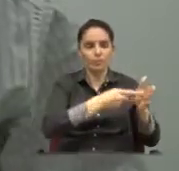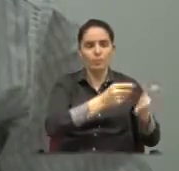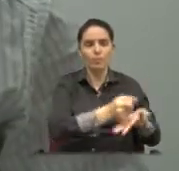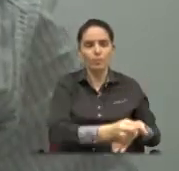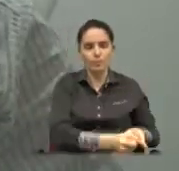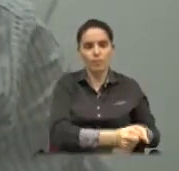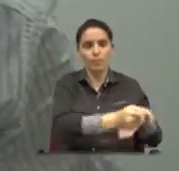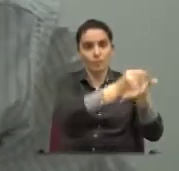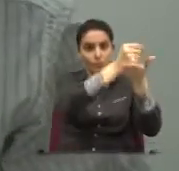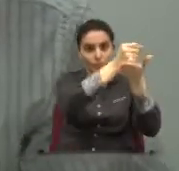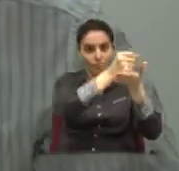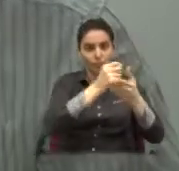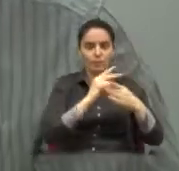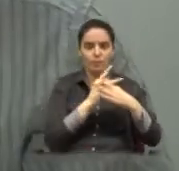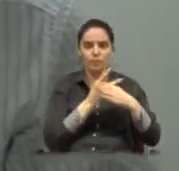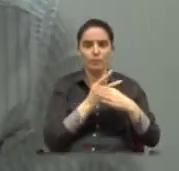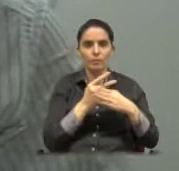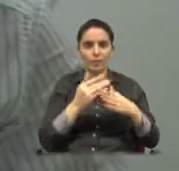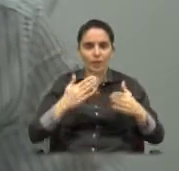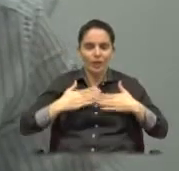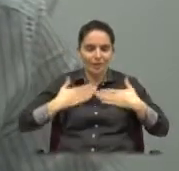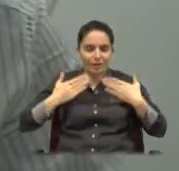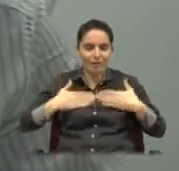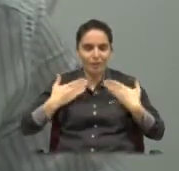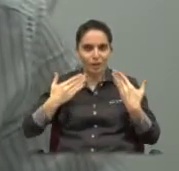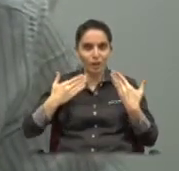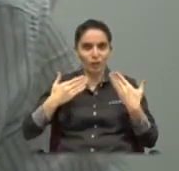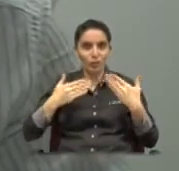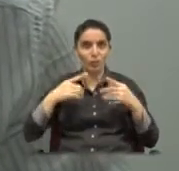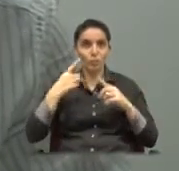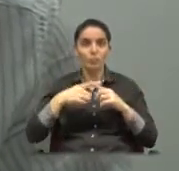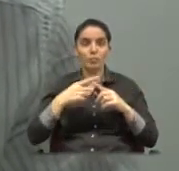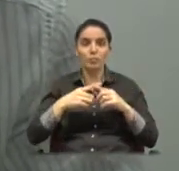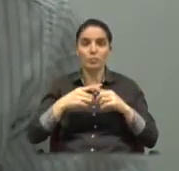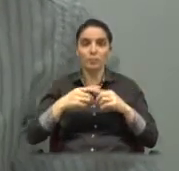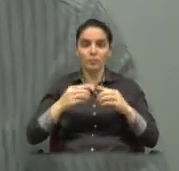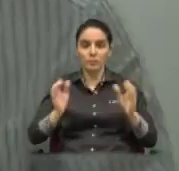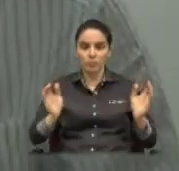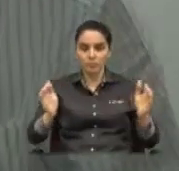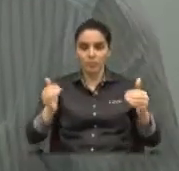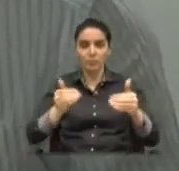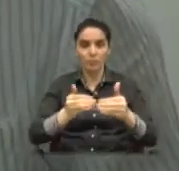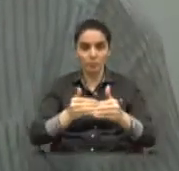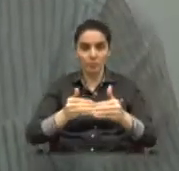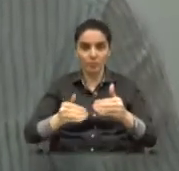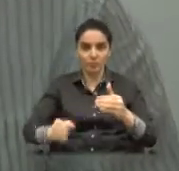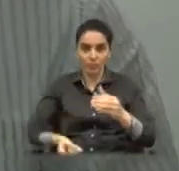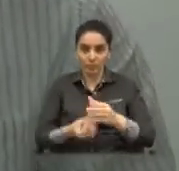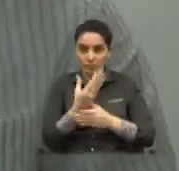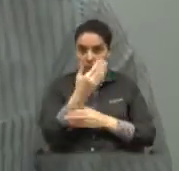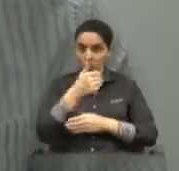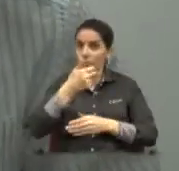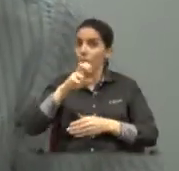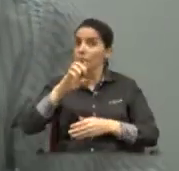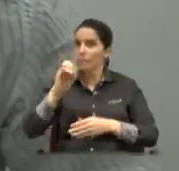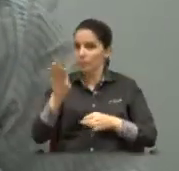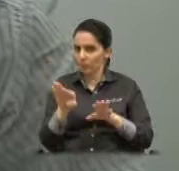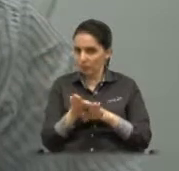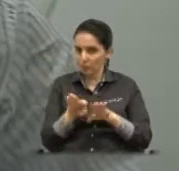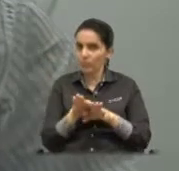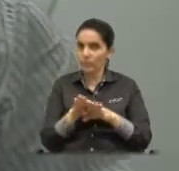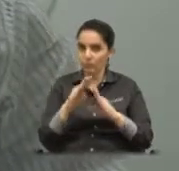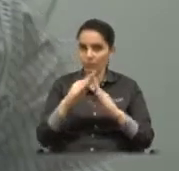Fico contente também de saber que a moção do Wagner Barbosa está completando 150 anos, né, Wagner? A igreja